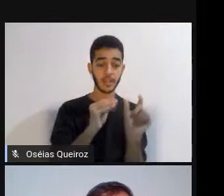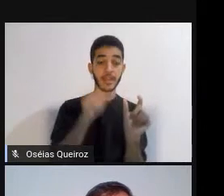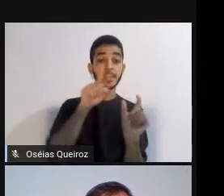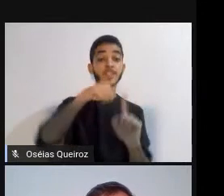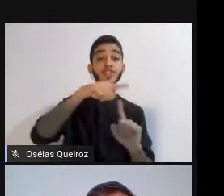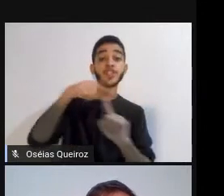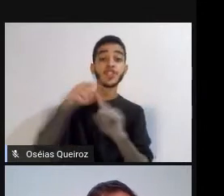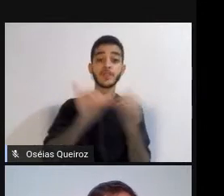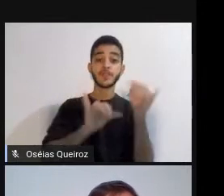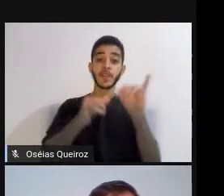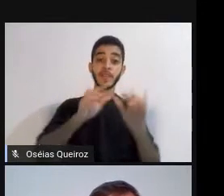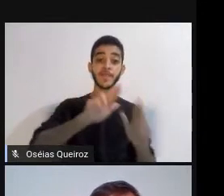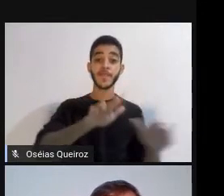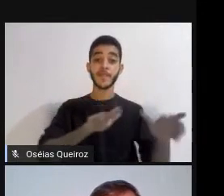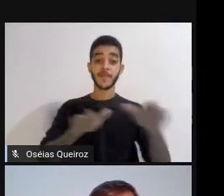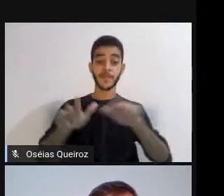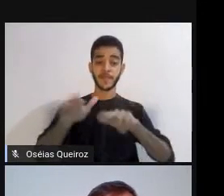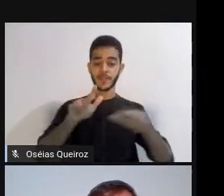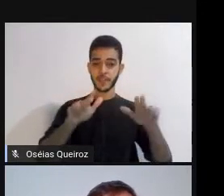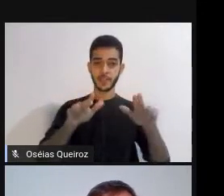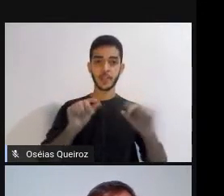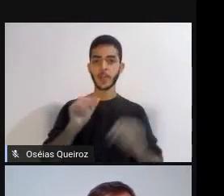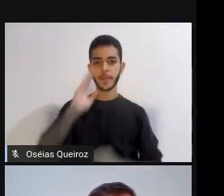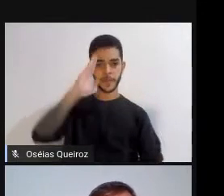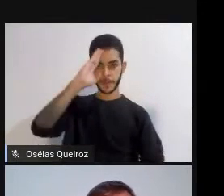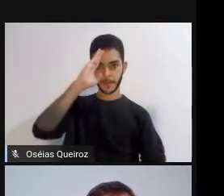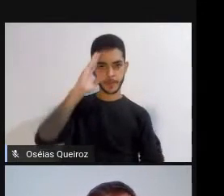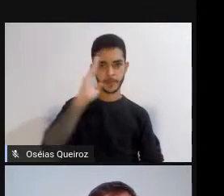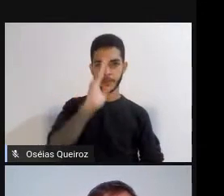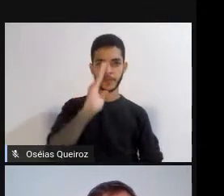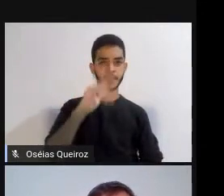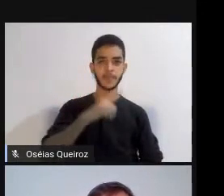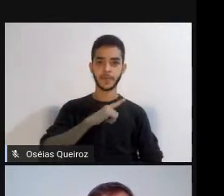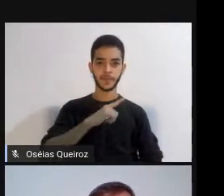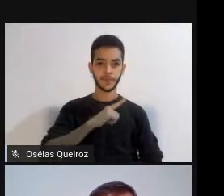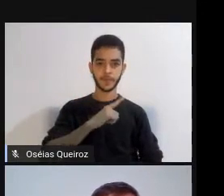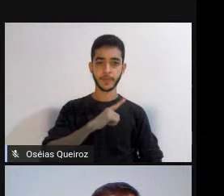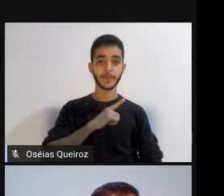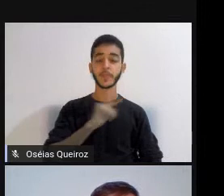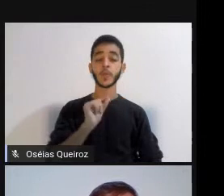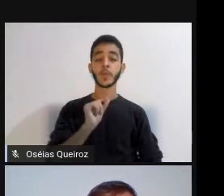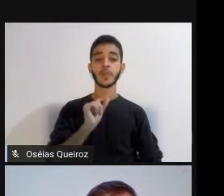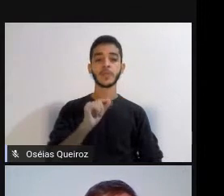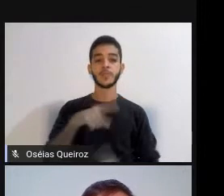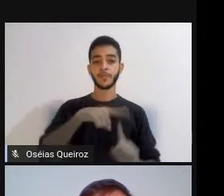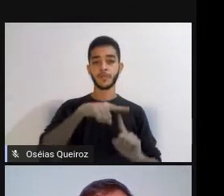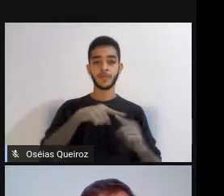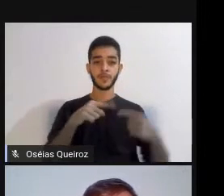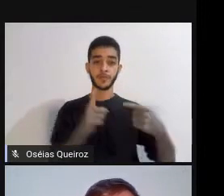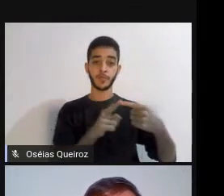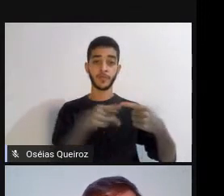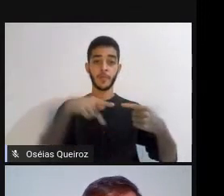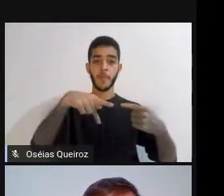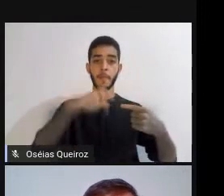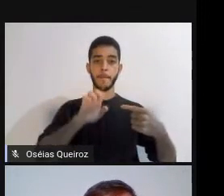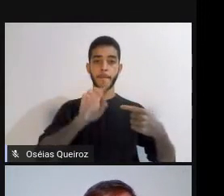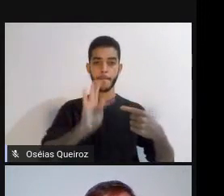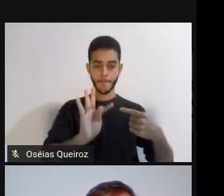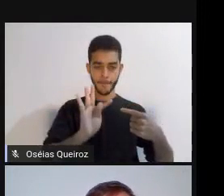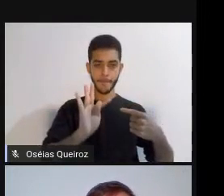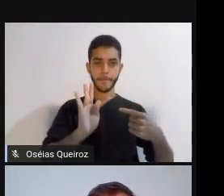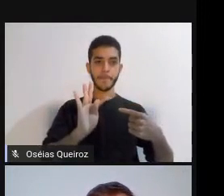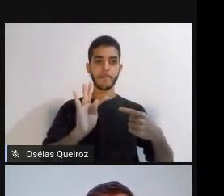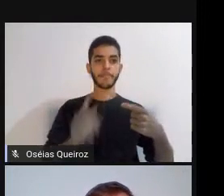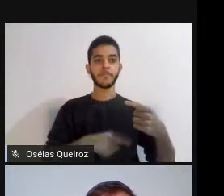composições, né? Então, entre os principais materiais que constituem está o PET, que é o polietileno